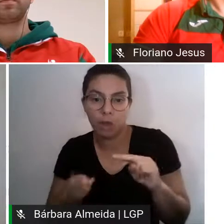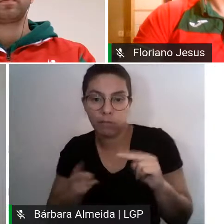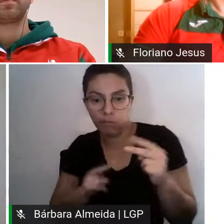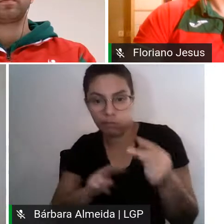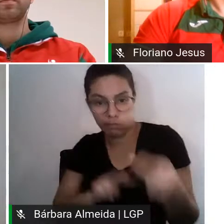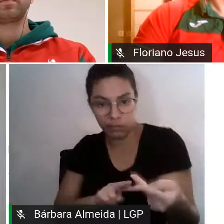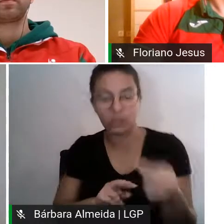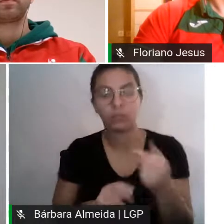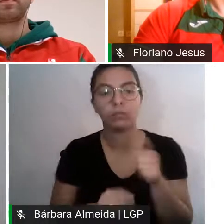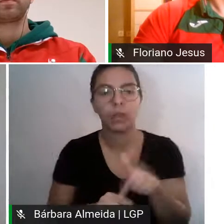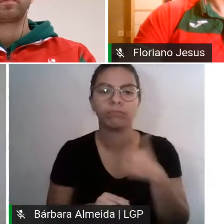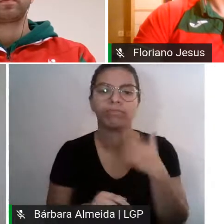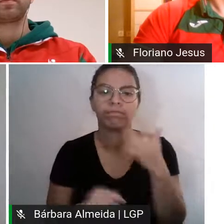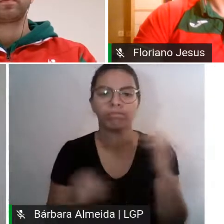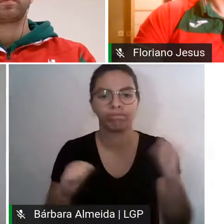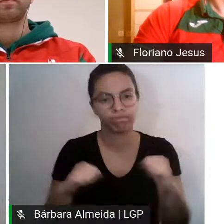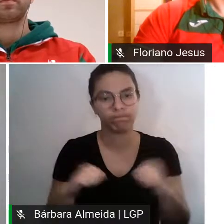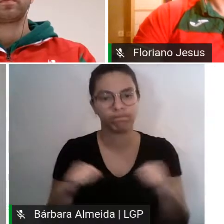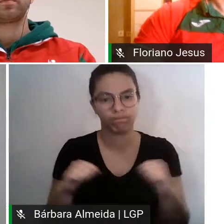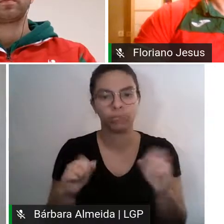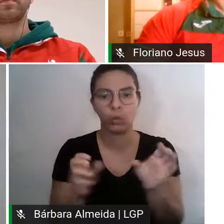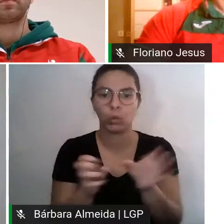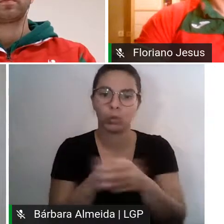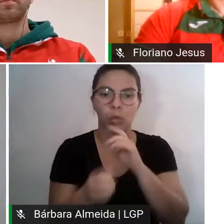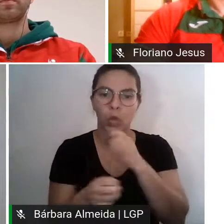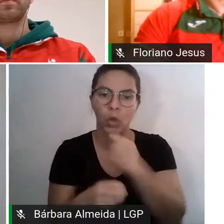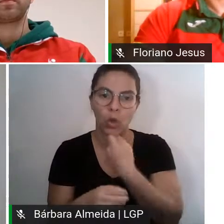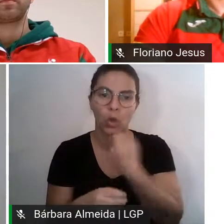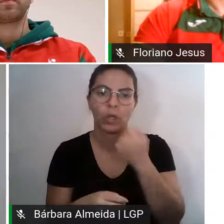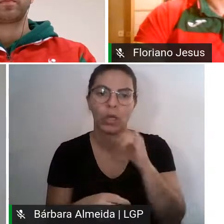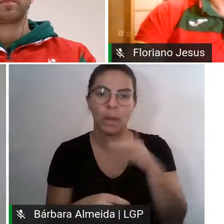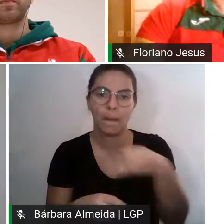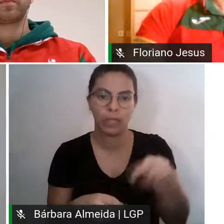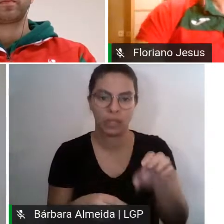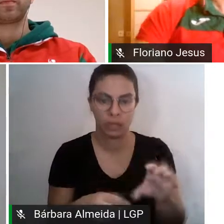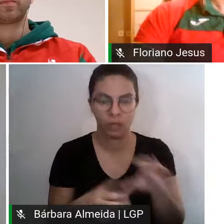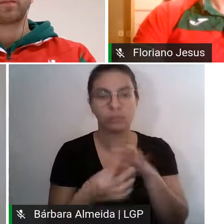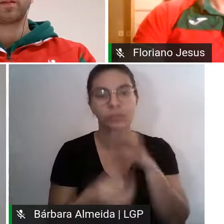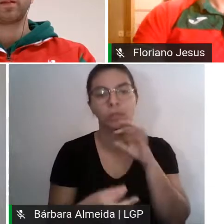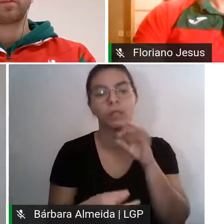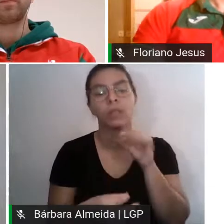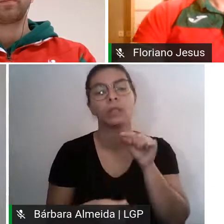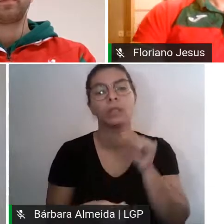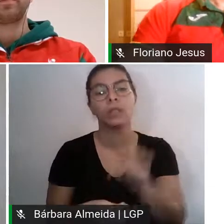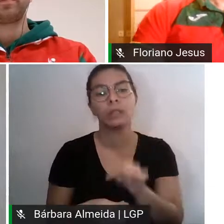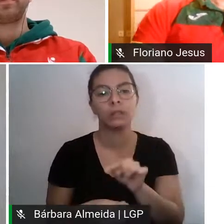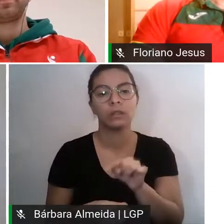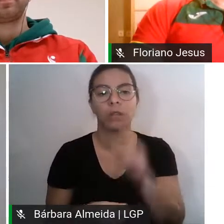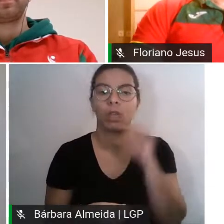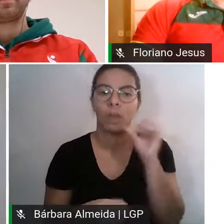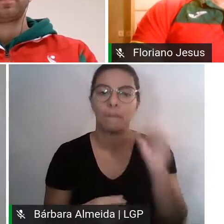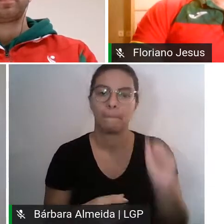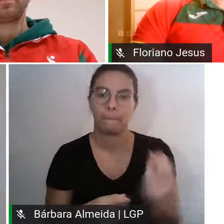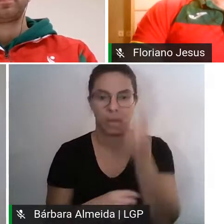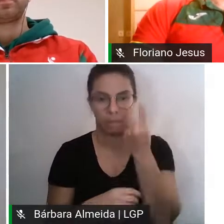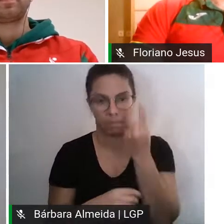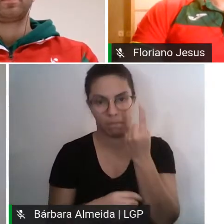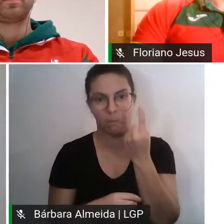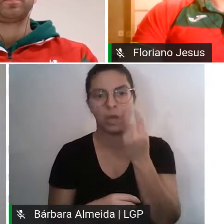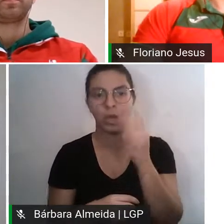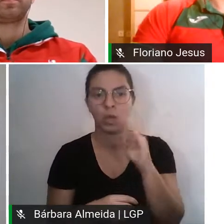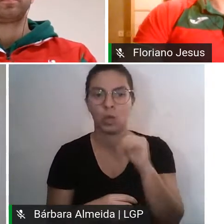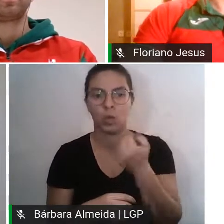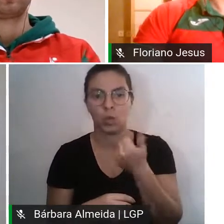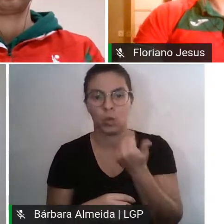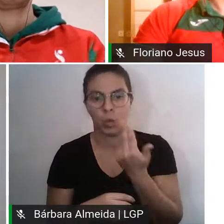eventualmente vamos ficar de acordo com o código de classificação do IPC, e a classificação é feita primeiro, há uma avaliação se o atleta é elegível